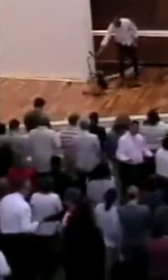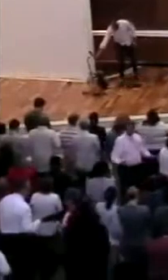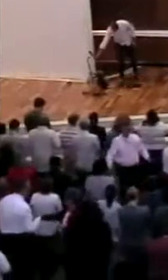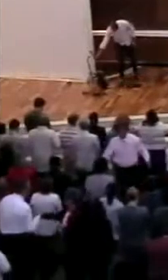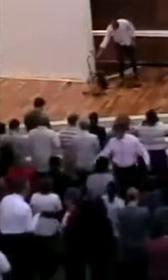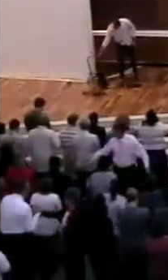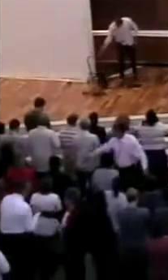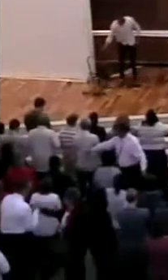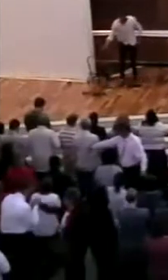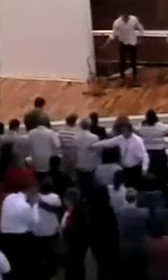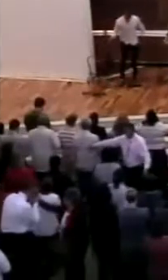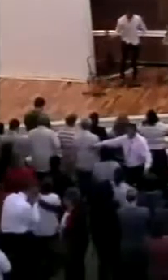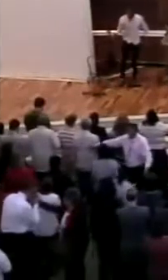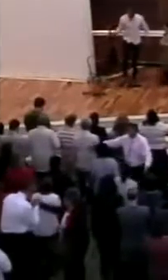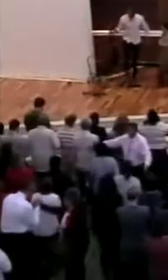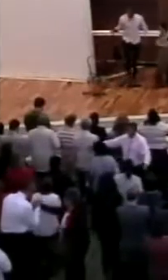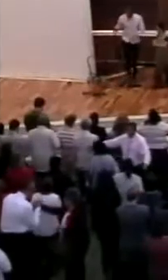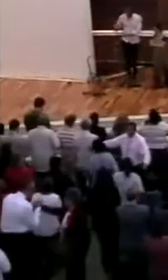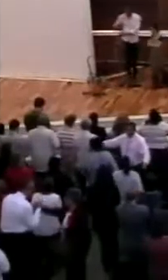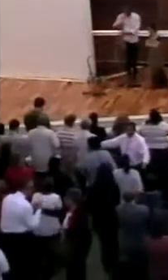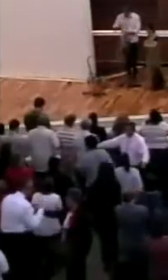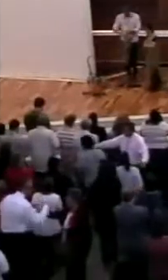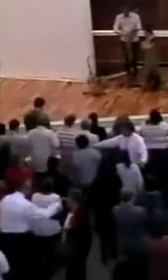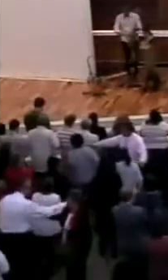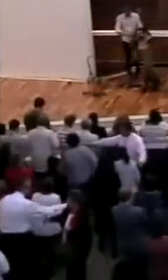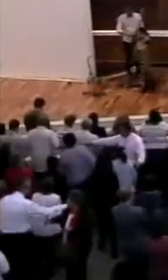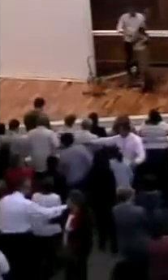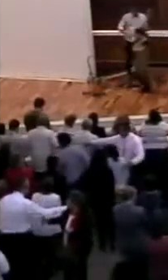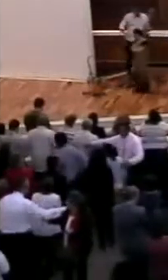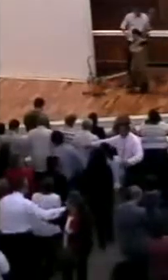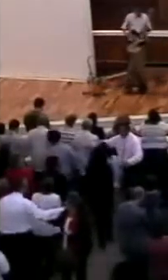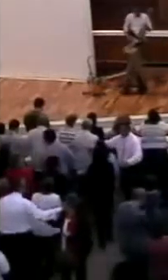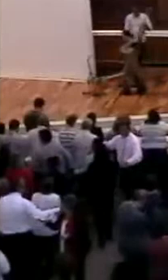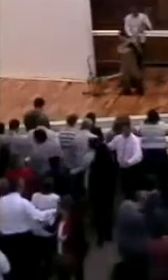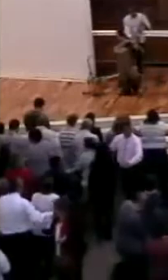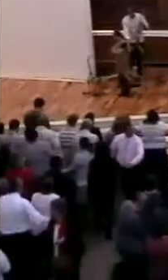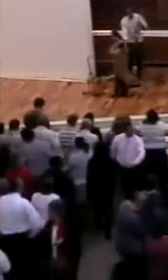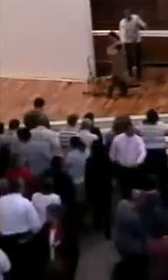Queria convidar os pastores para me ajudar a orar por essas pessoas que aqui estão.